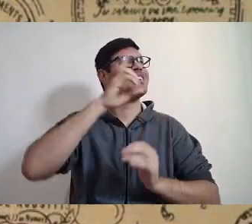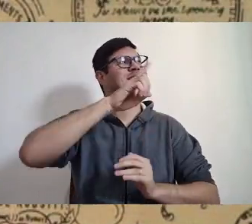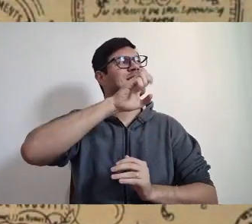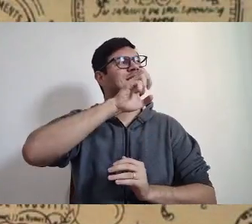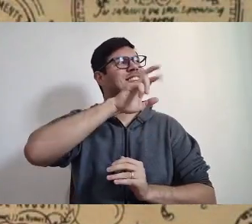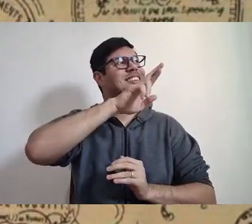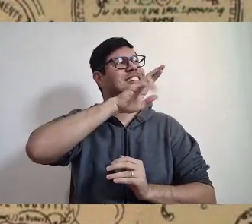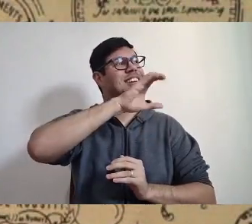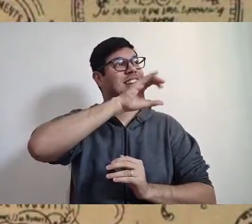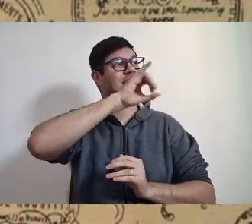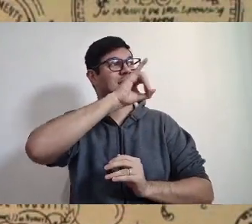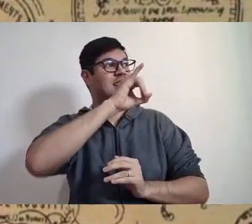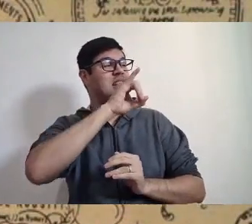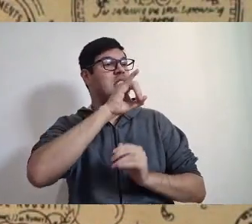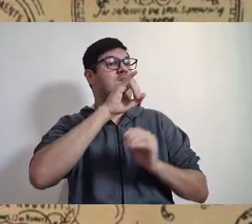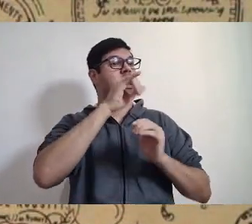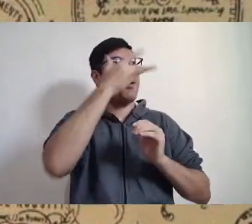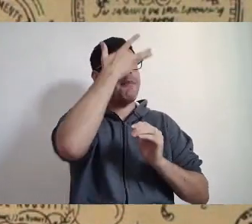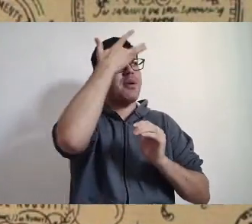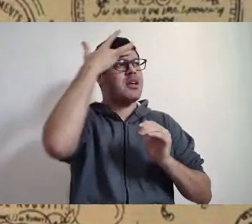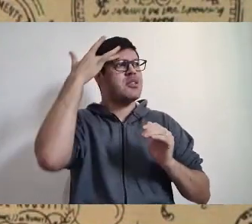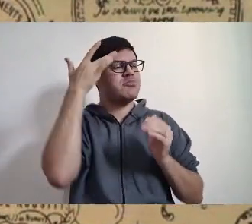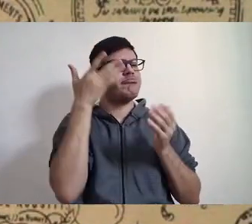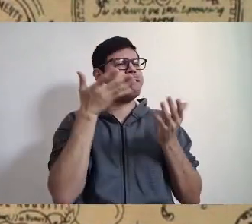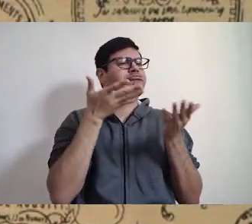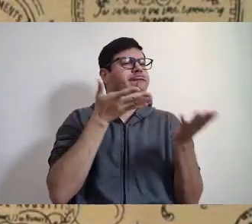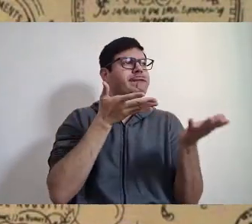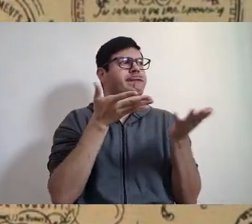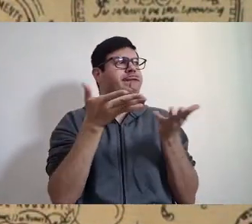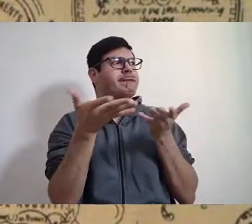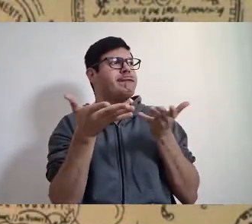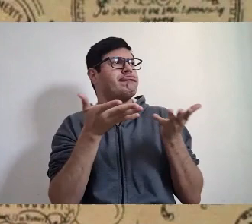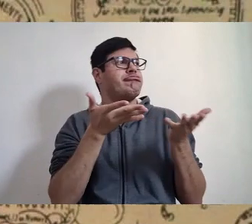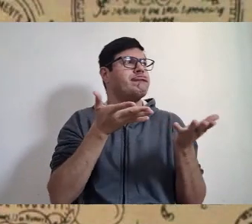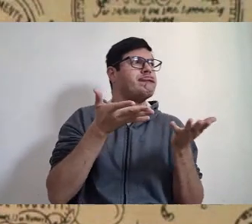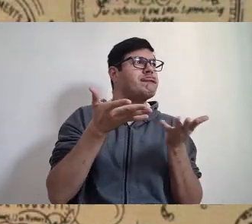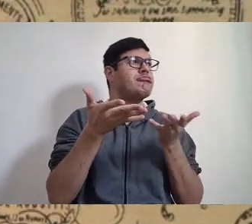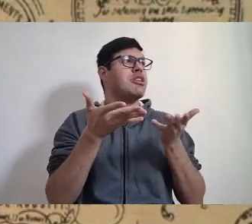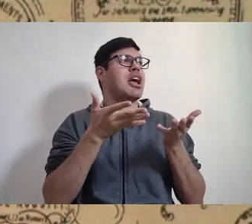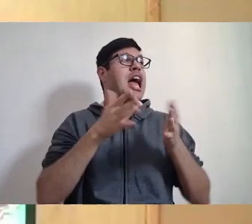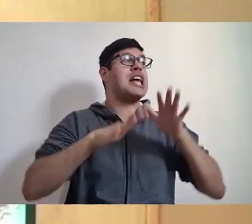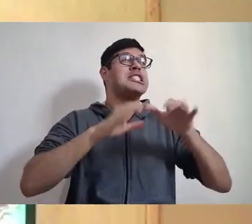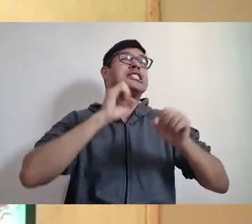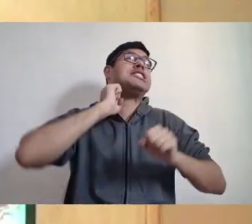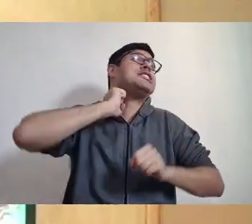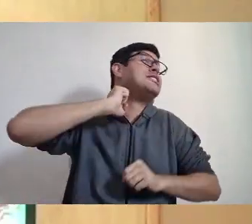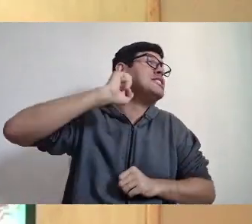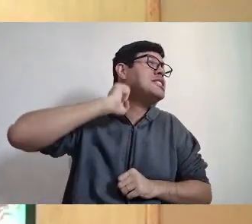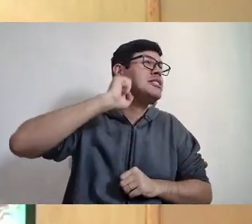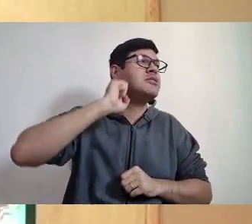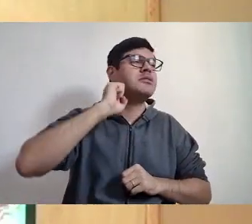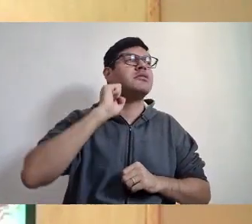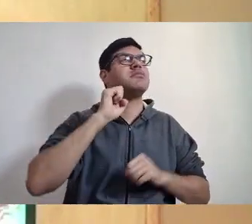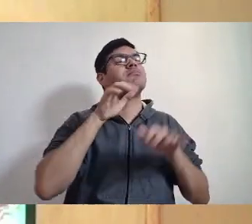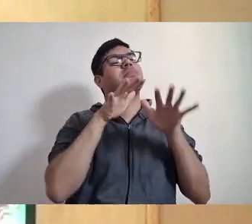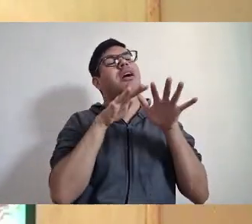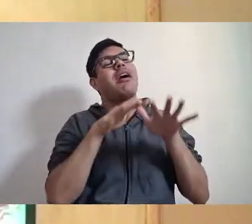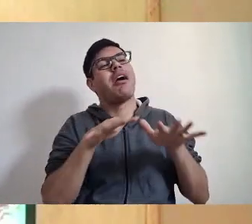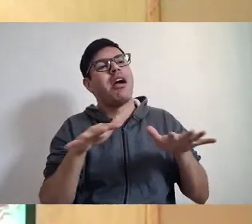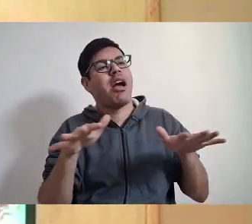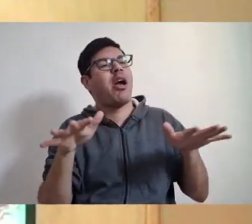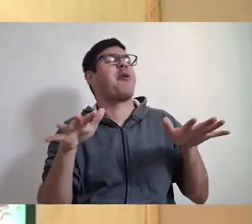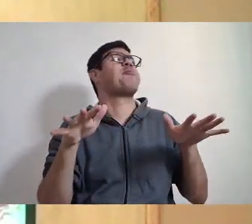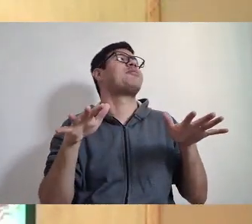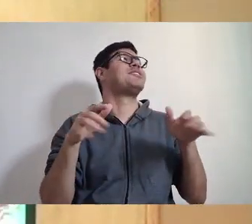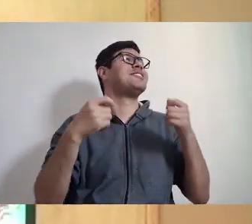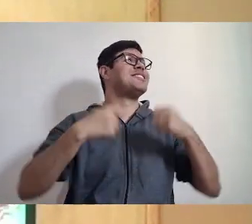Você tem que ter pessoas ali maleáveis também, que conseguem lidar, às vezes num momento de estresse, estresse, alguma coisa assim. Porque vai ter, né? Tem vereador que às